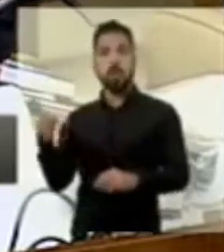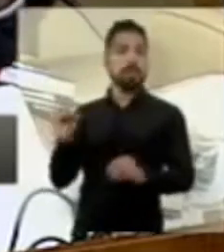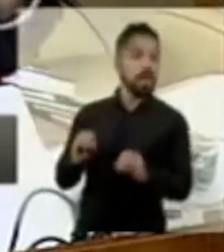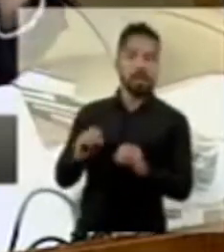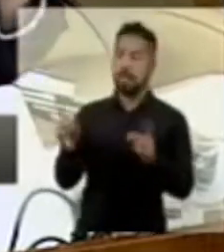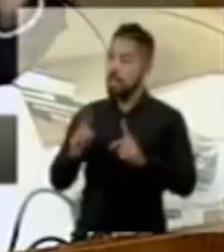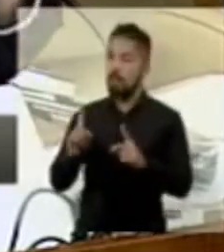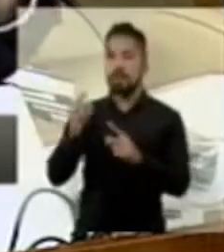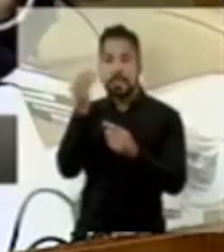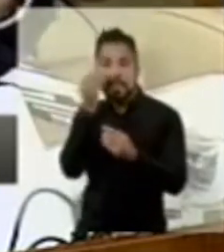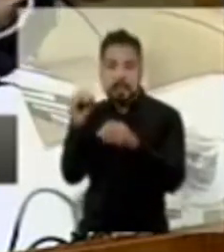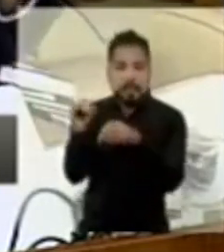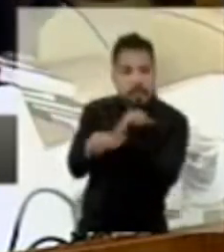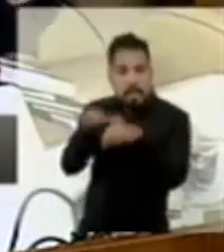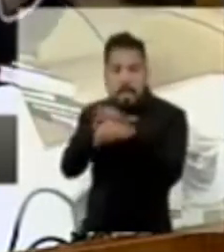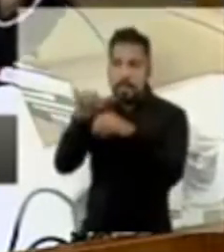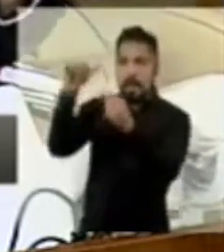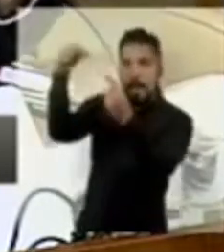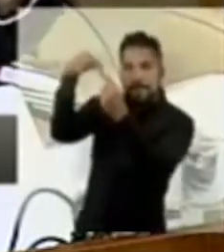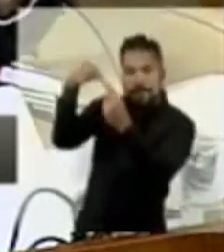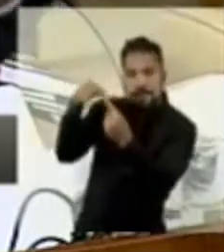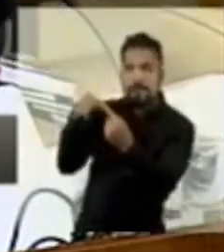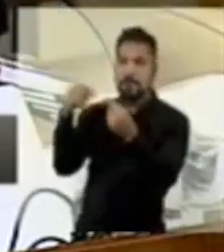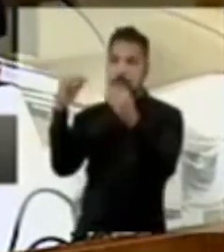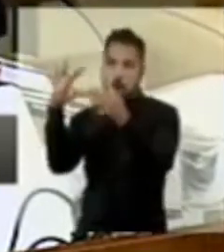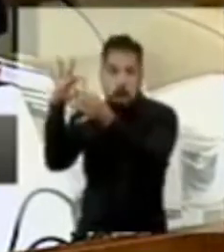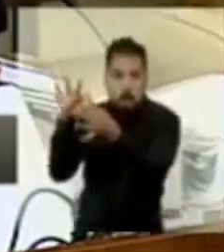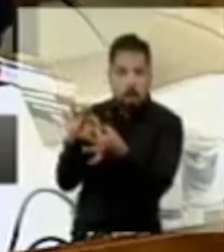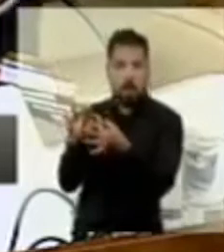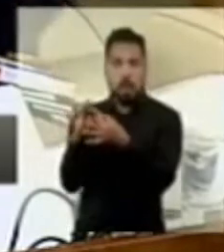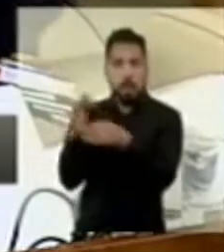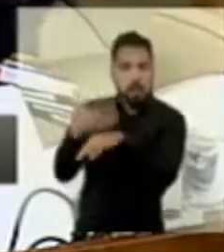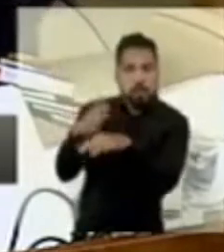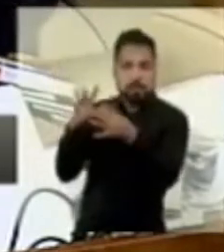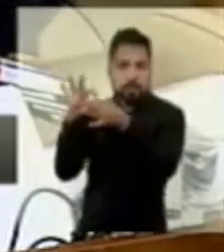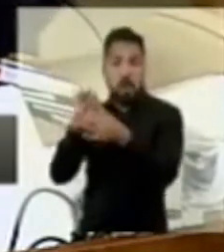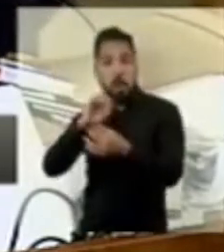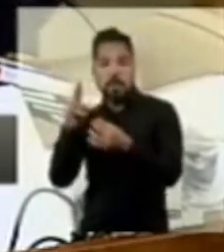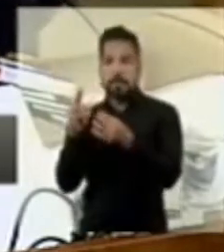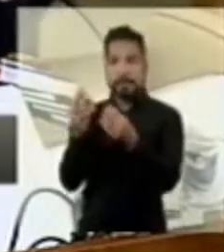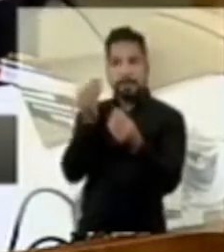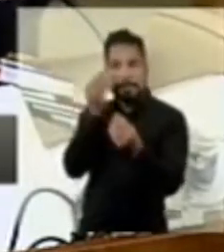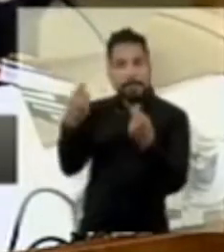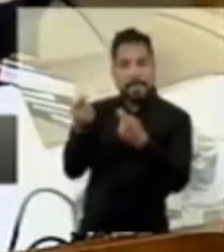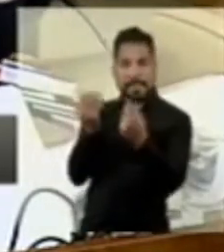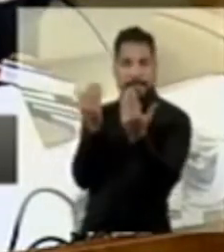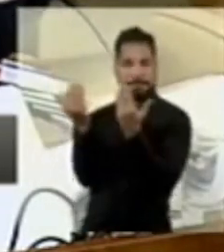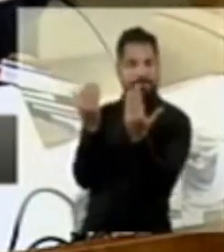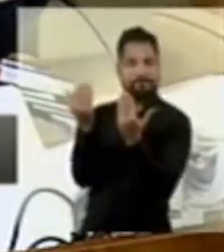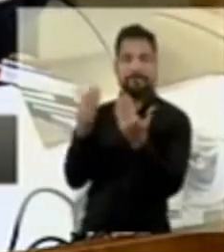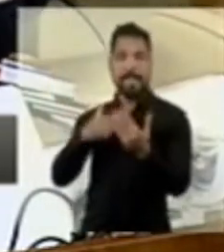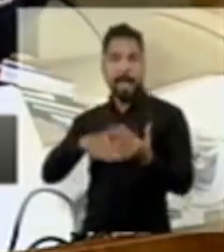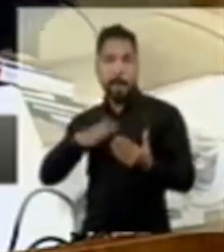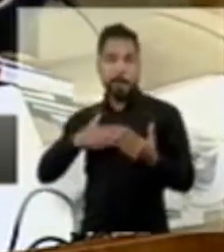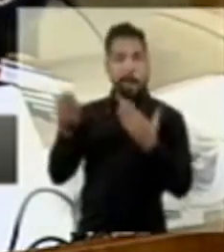procura harmonizá los quando possível mediante concordância prática ou você tem que ponderar os princípios